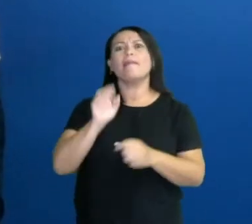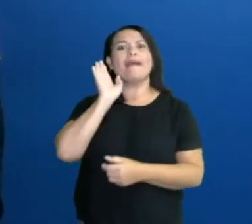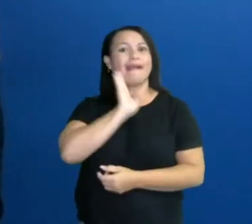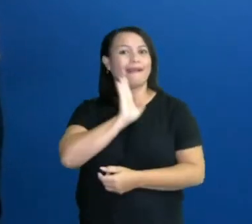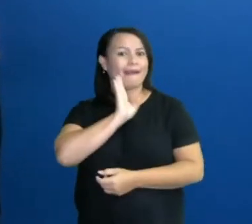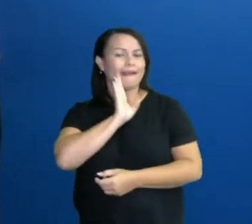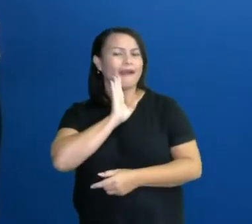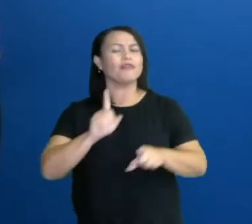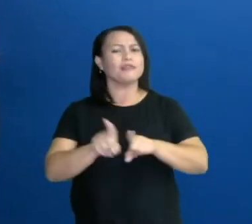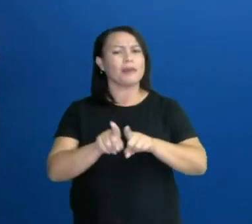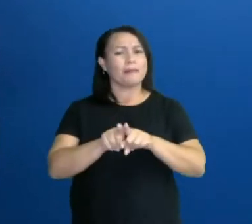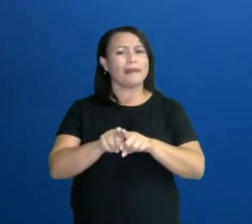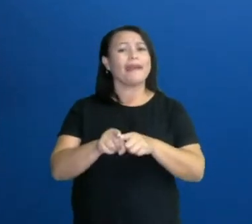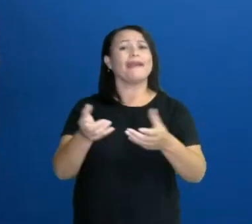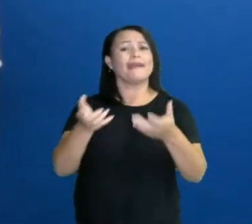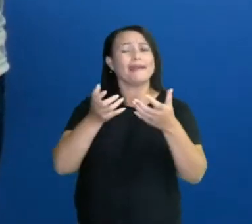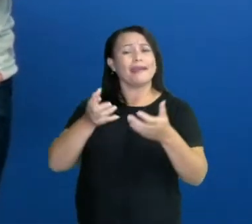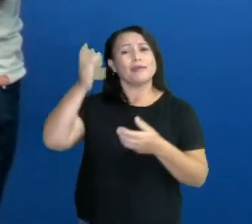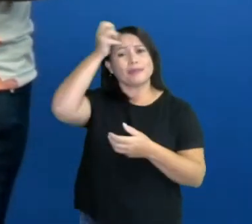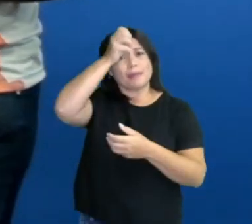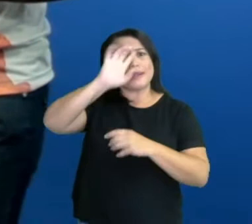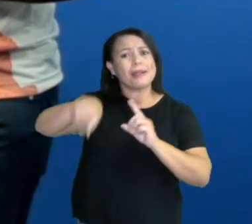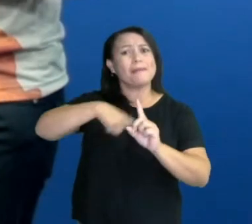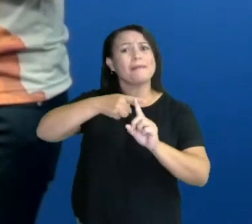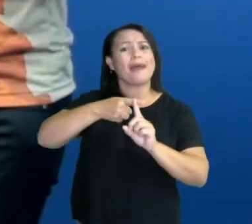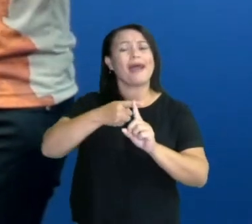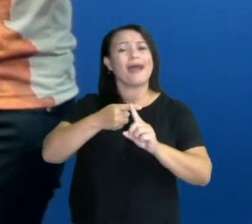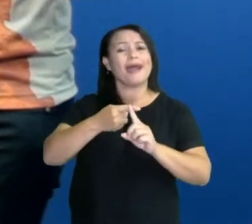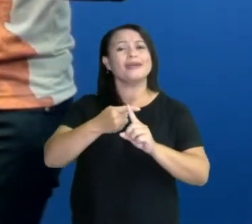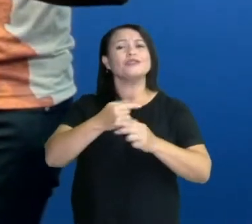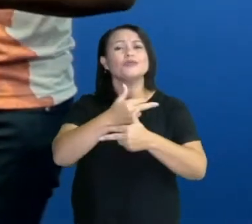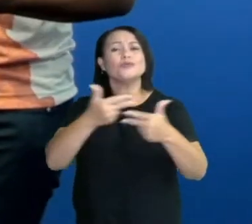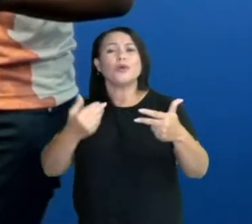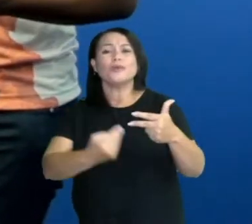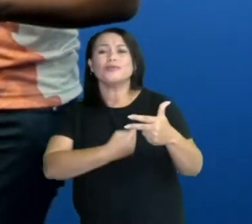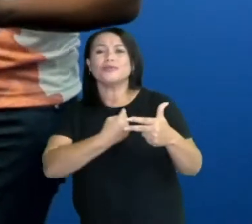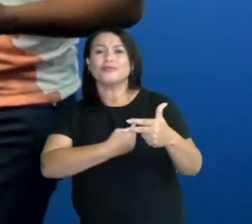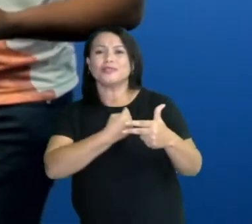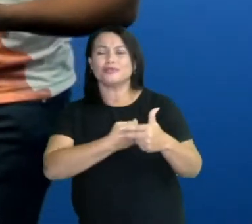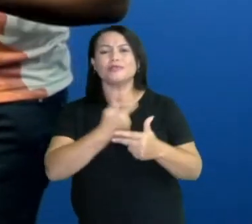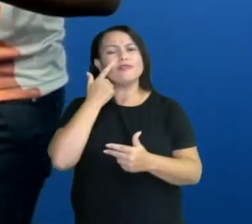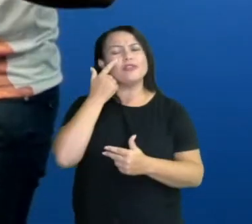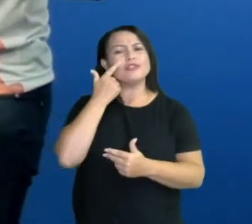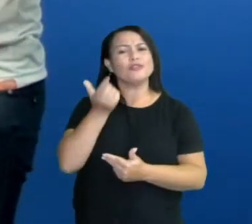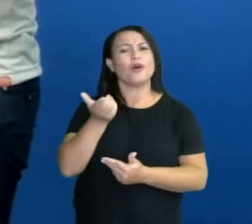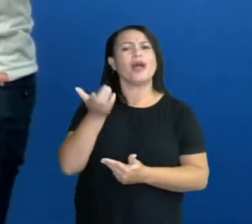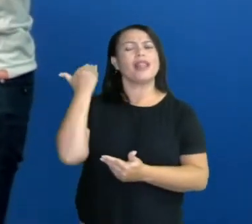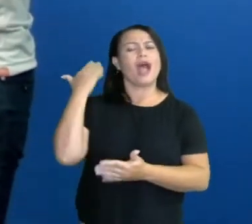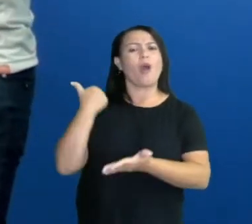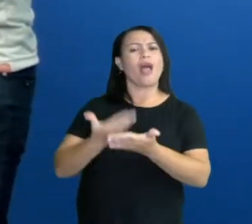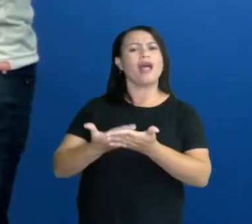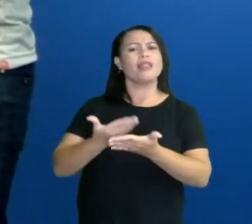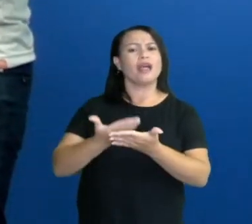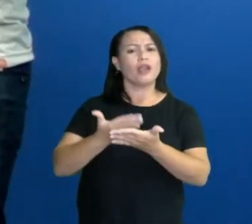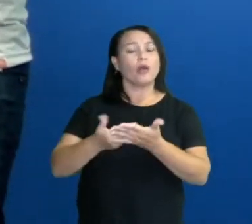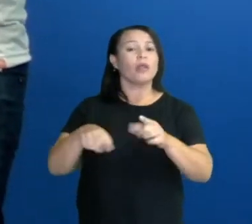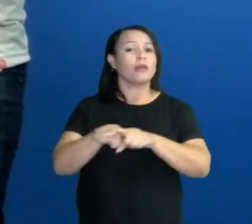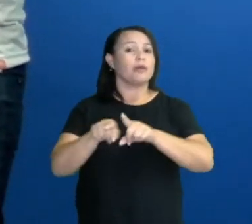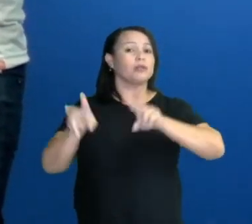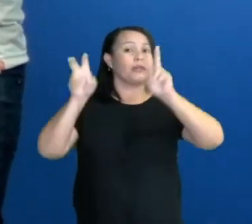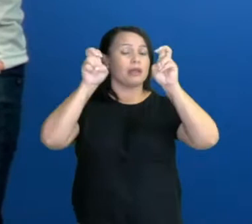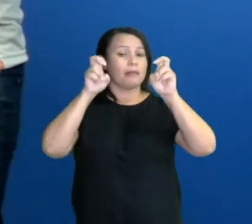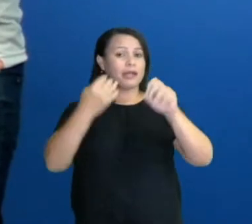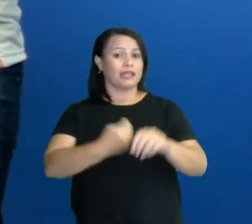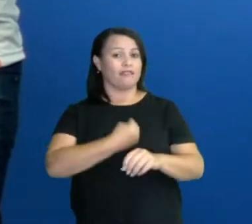que aprendemos muito sobre os seres vivos. Então, como assim, na aula anterior, falamos sobre a temática